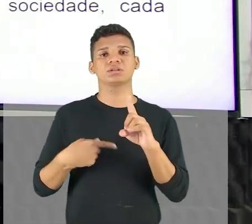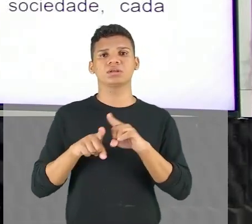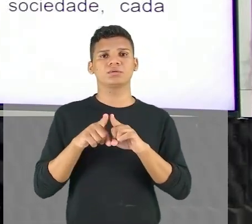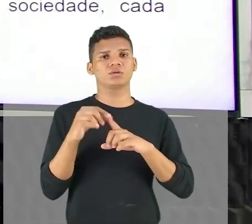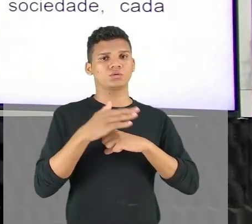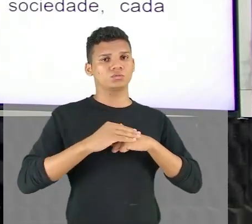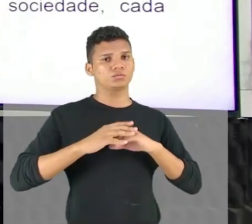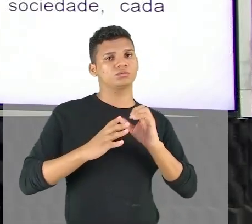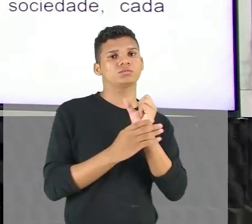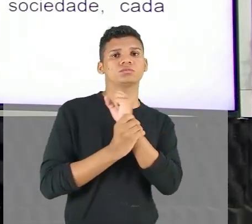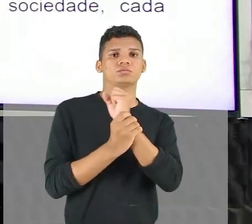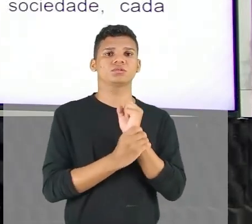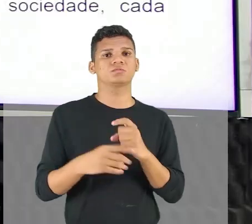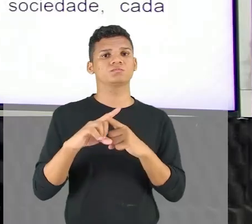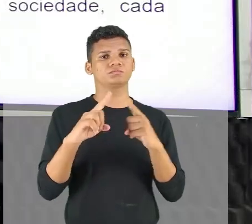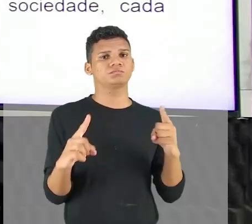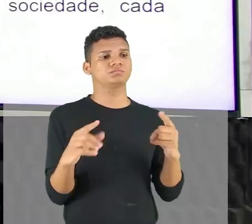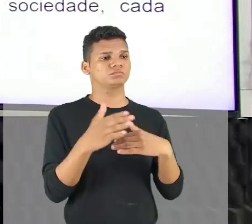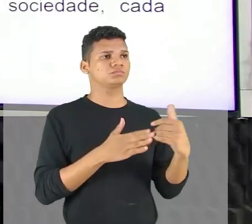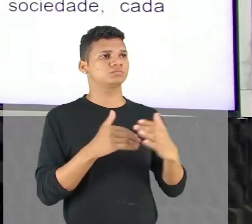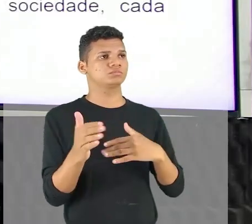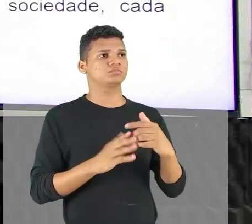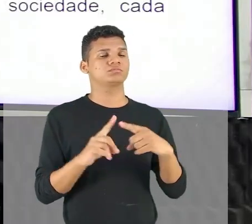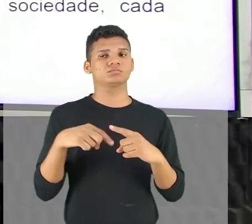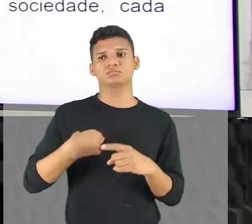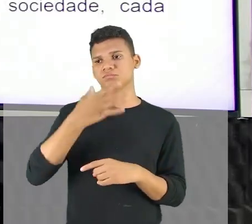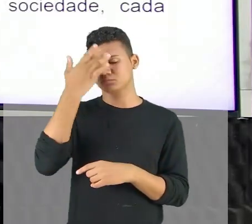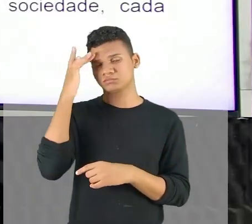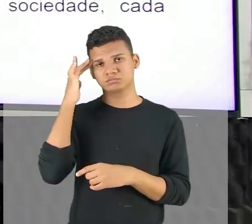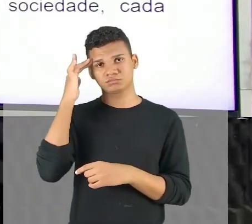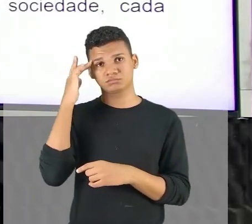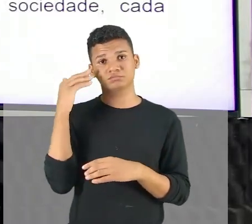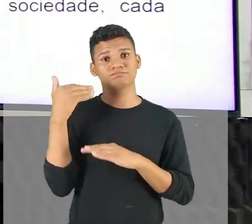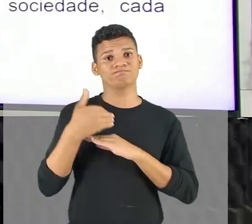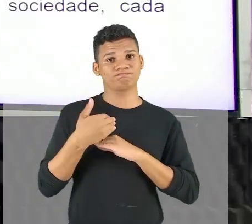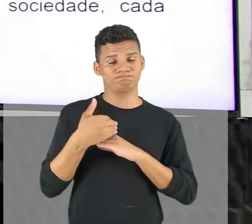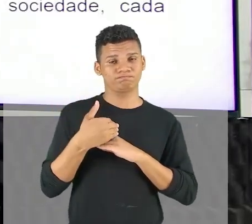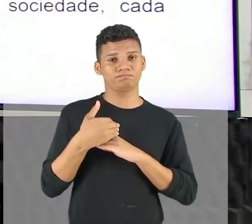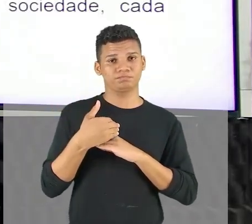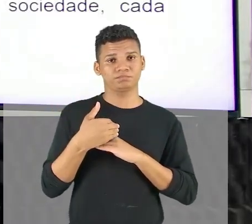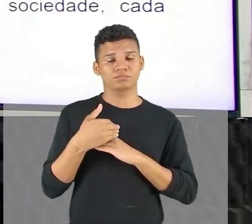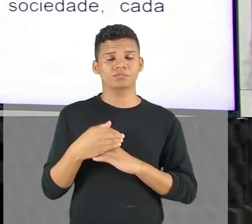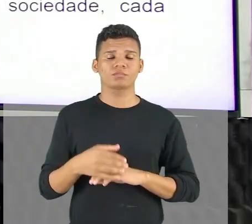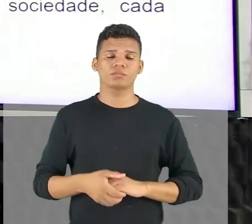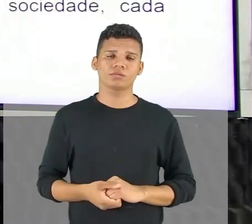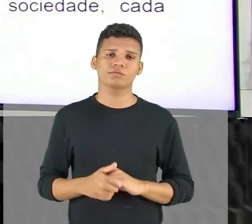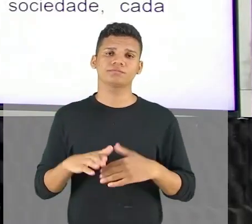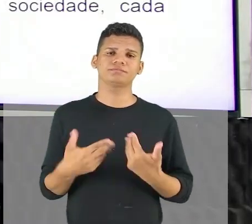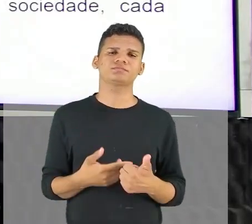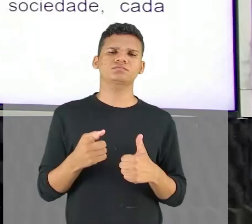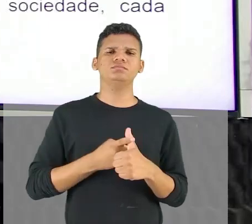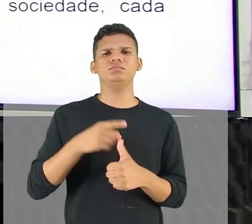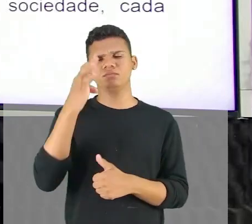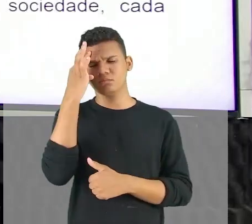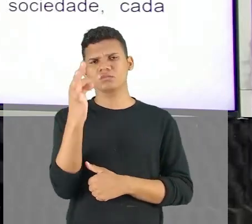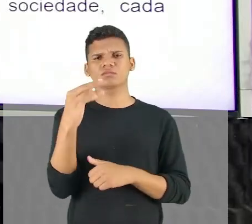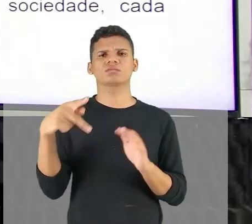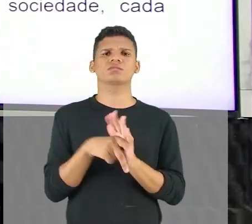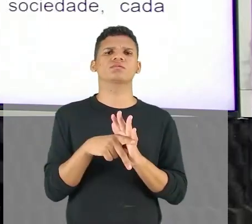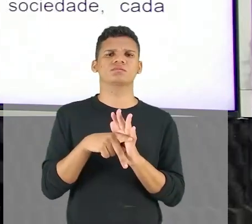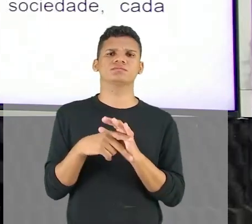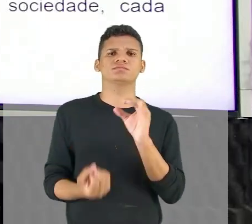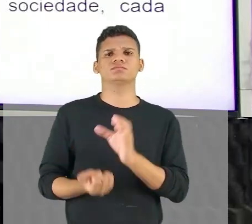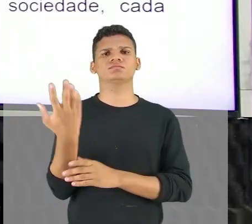proteção contra quem quer que não faça parte dela. Então, segundo a teoria da formação do